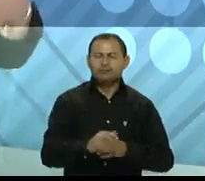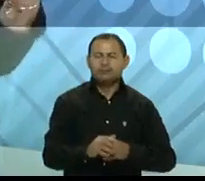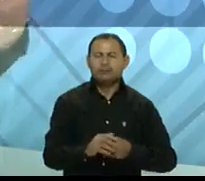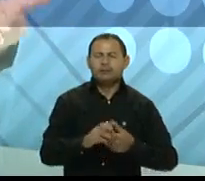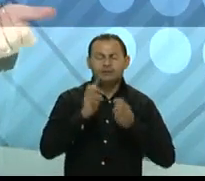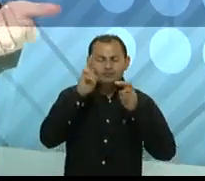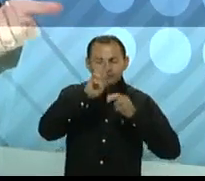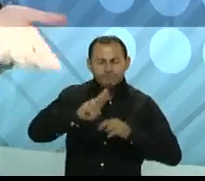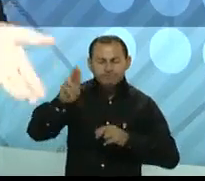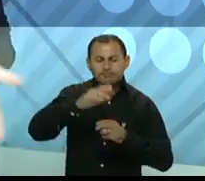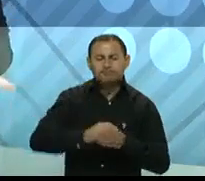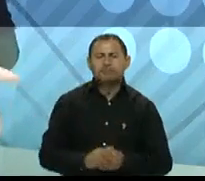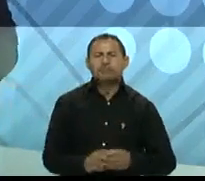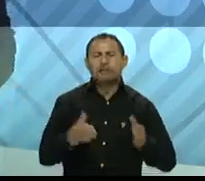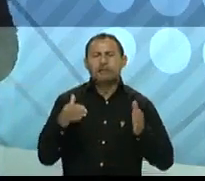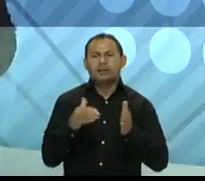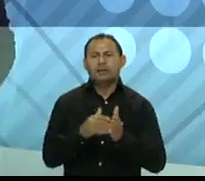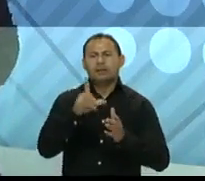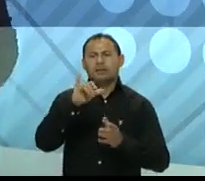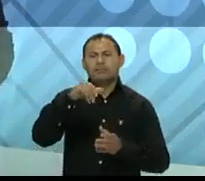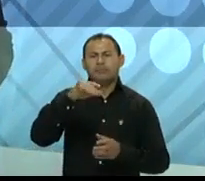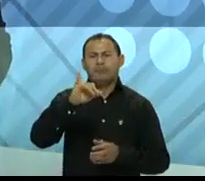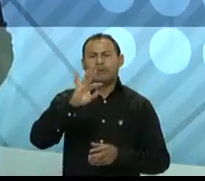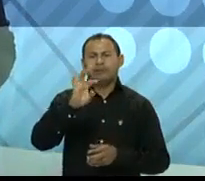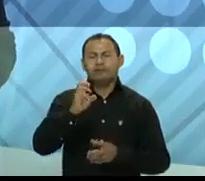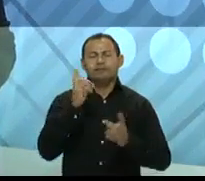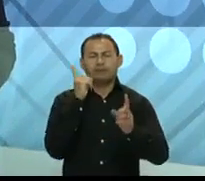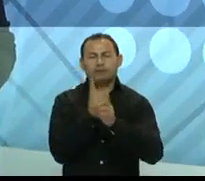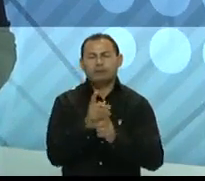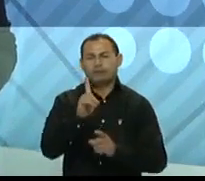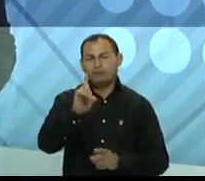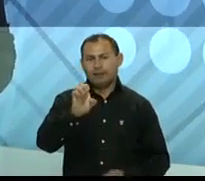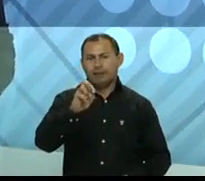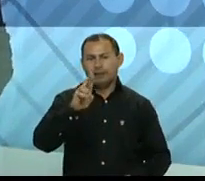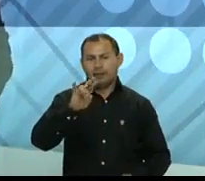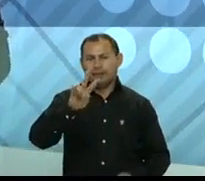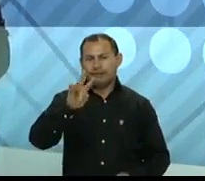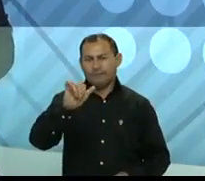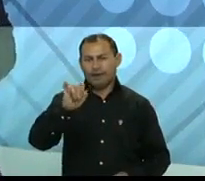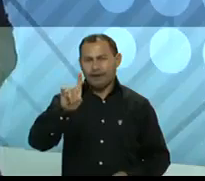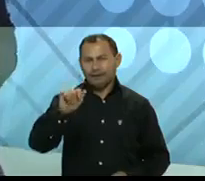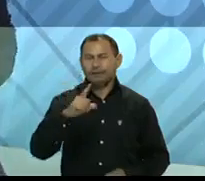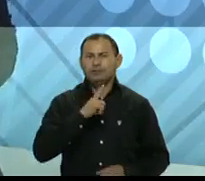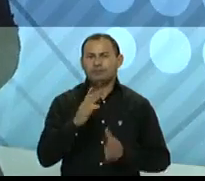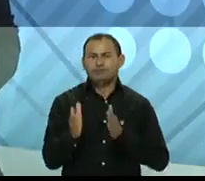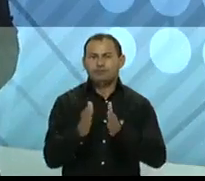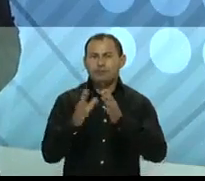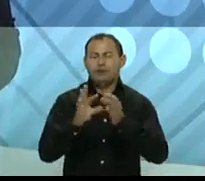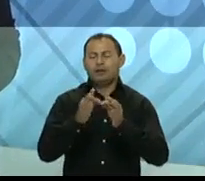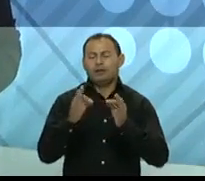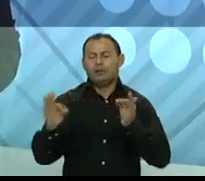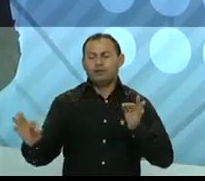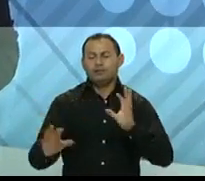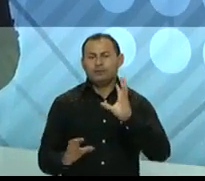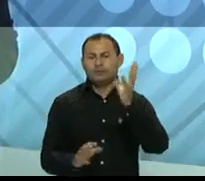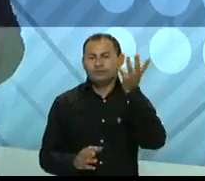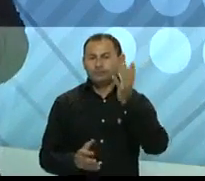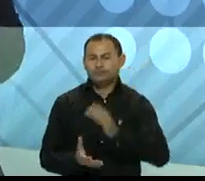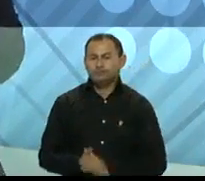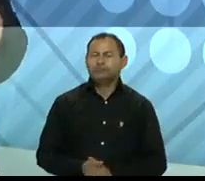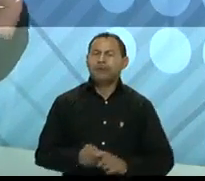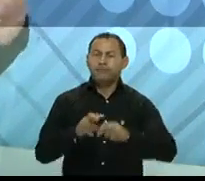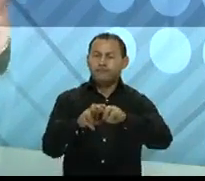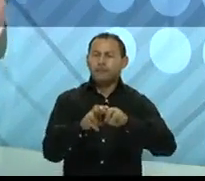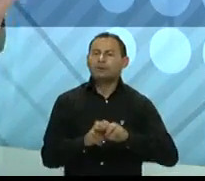ficar aplicando a definição de limite para encontrar a sua derivada. Então, nós teríamos um caminho muito longo para acontecer isso.